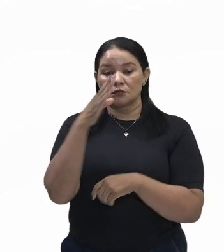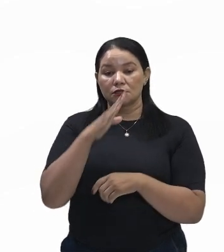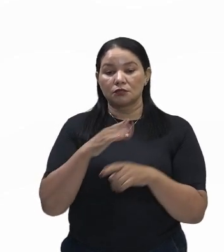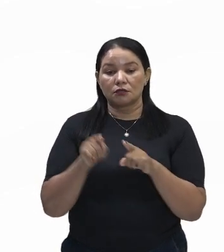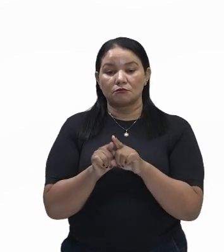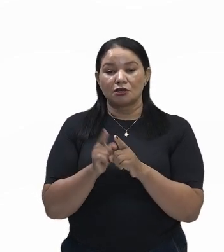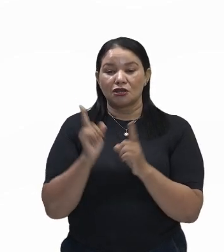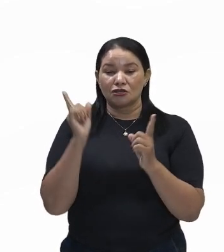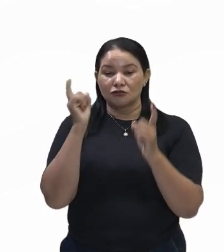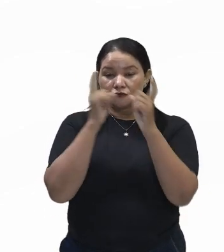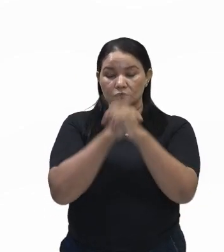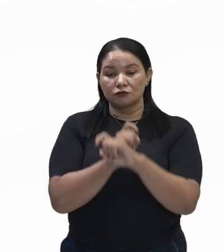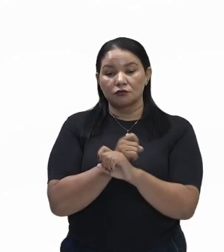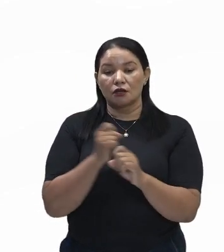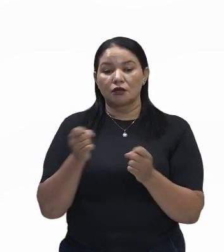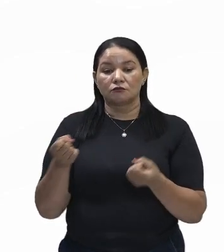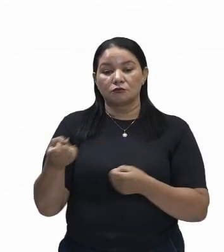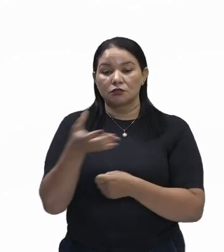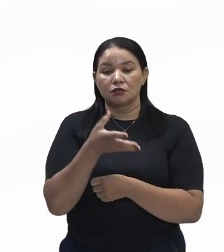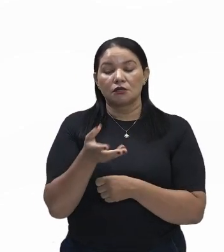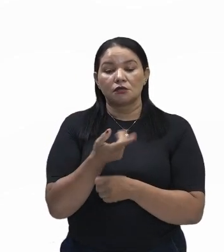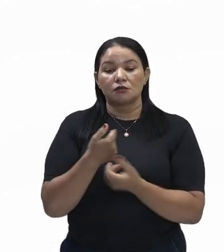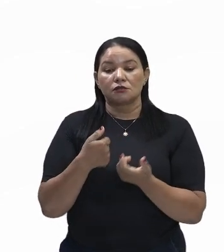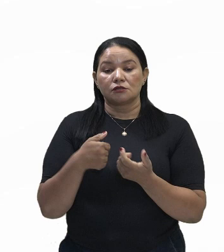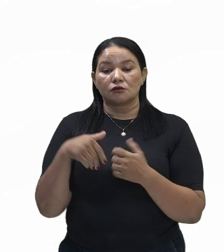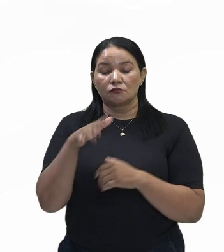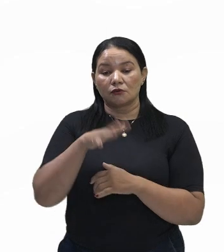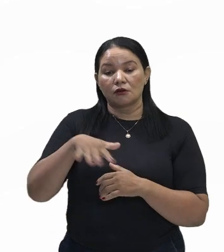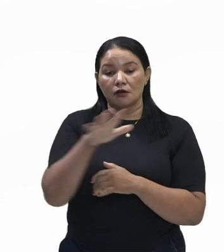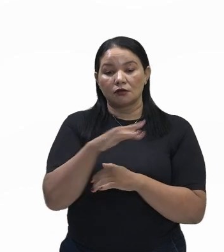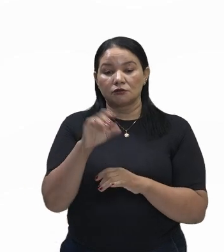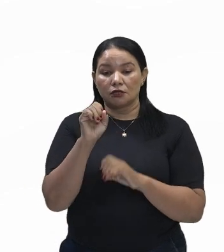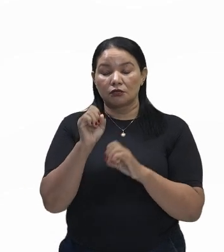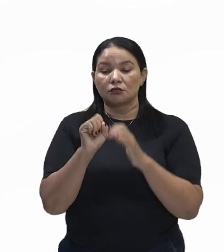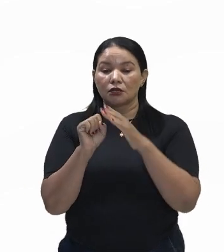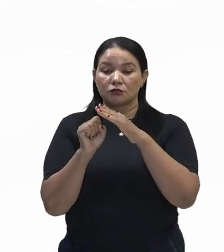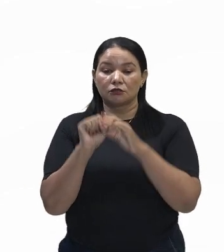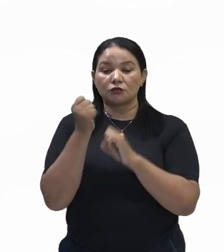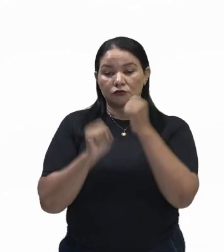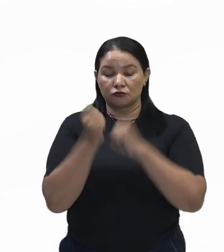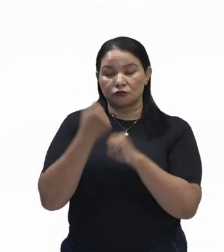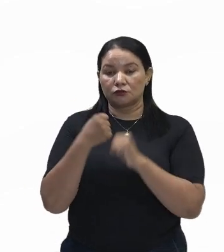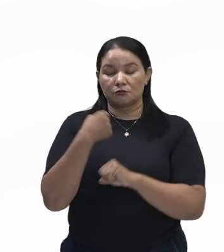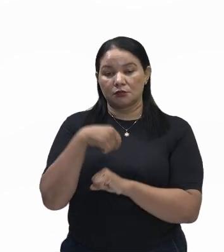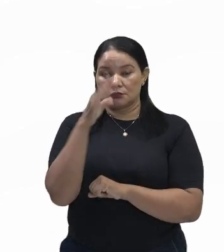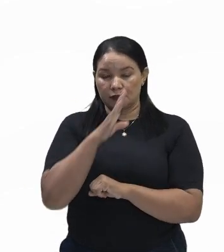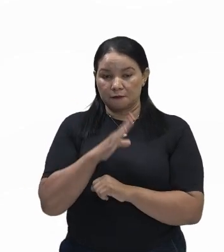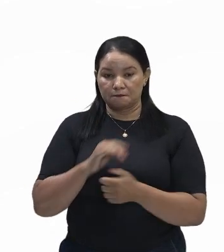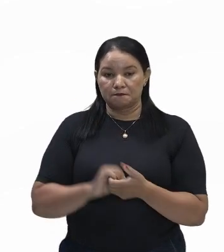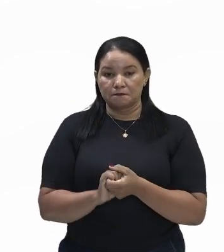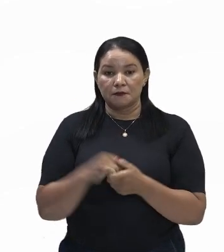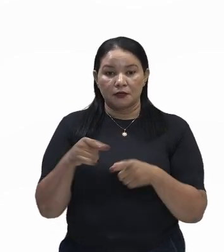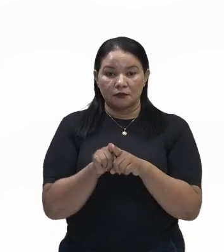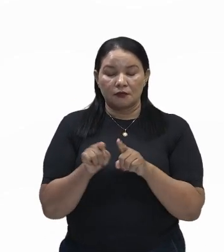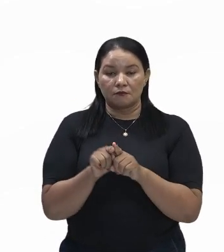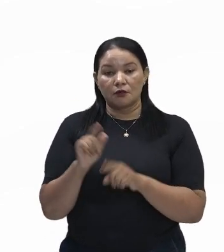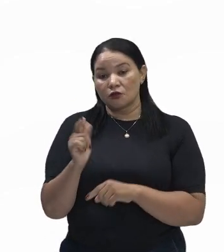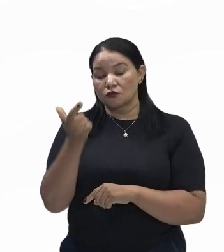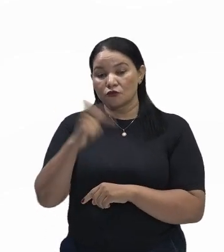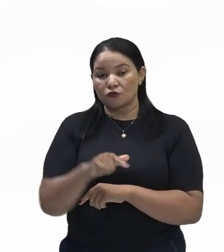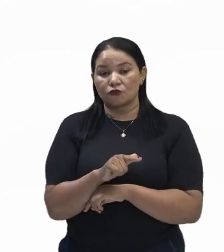a modernização do parque industrial brasileiro. Então, isso vai caracterizar também uma reestruturação